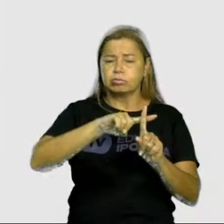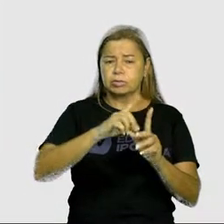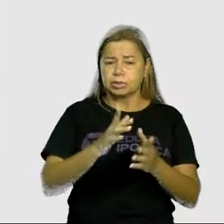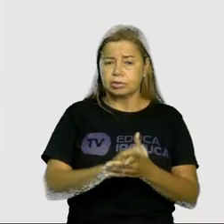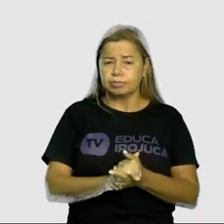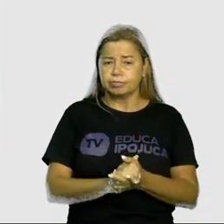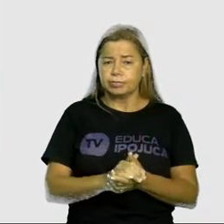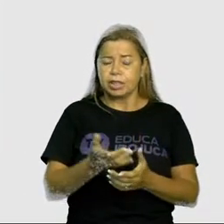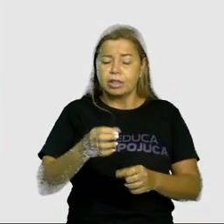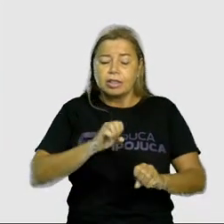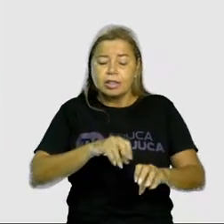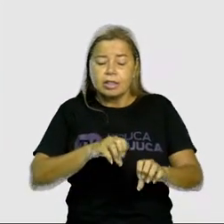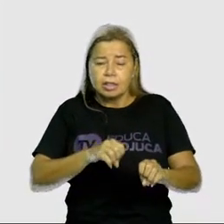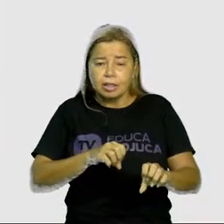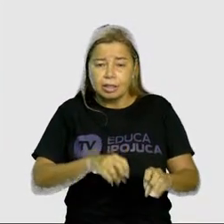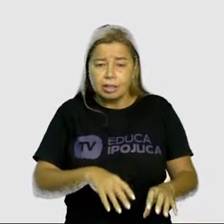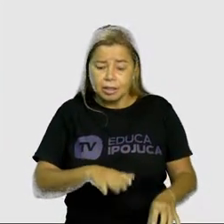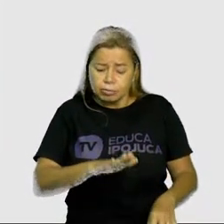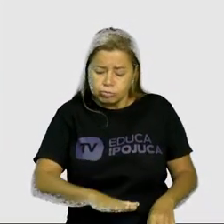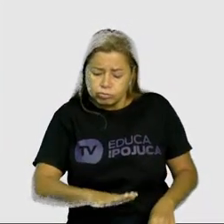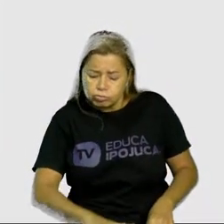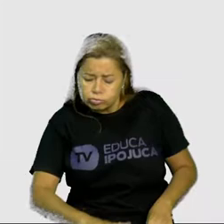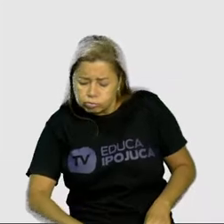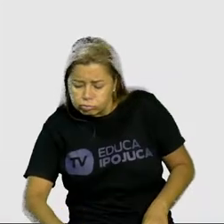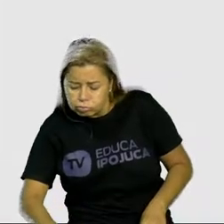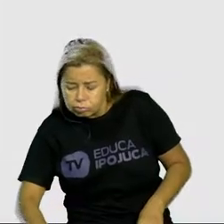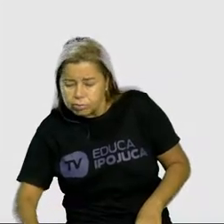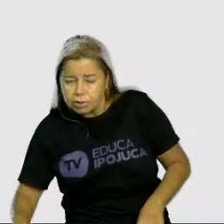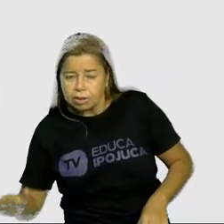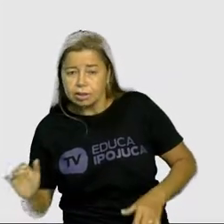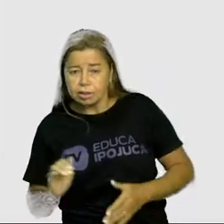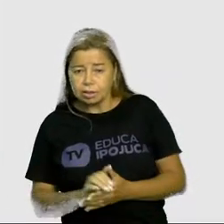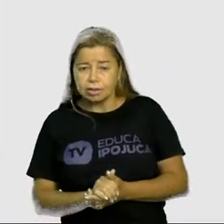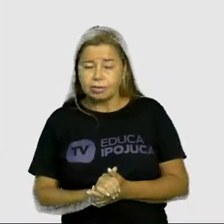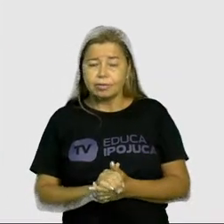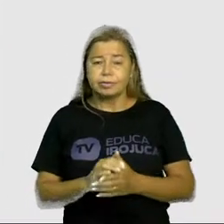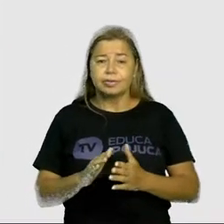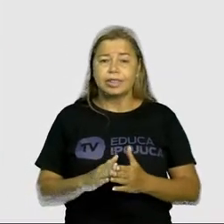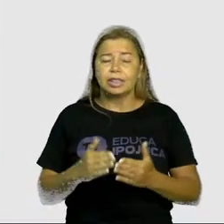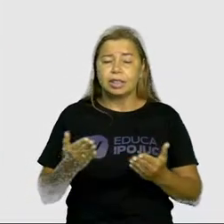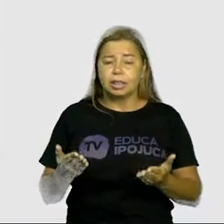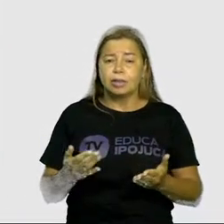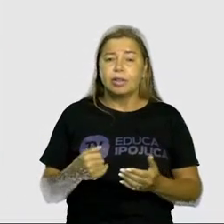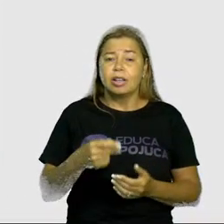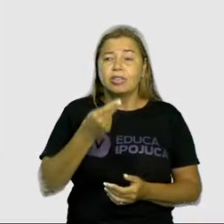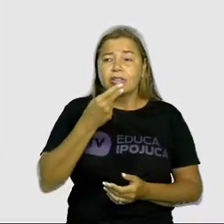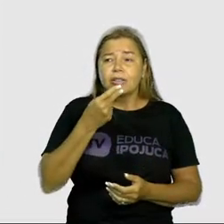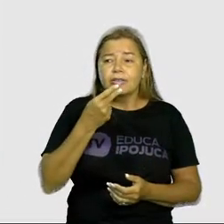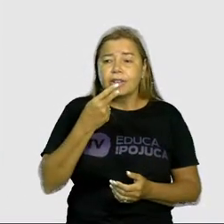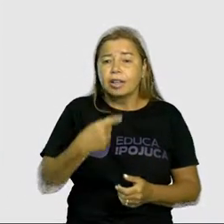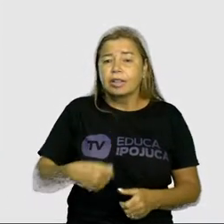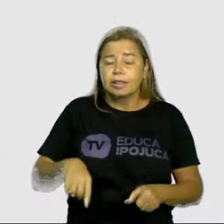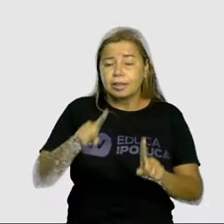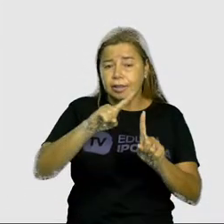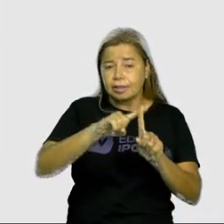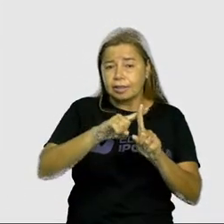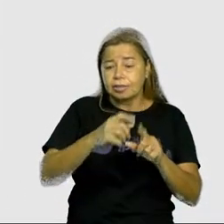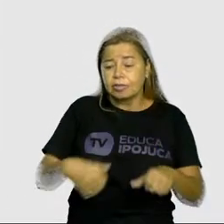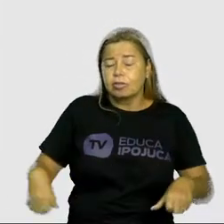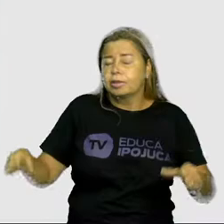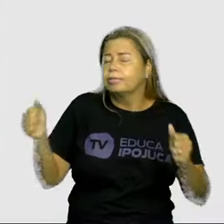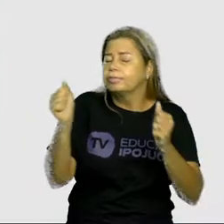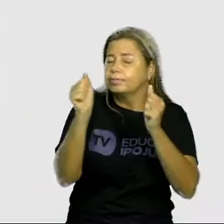as criancinhas bem pequenininhas o que é adição, a gente diz que adição é o modo de juntar, de